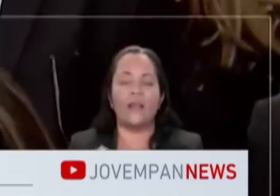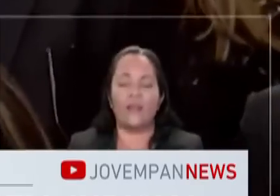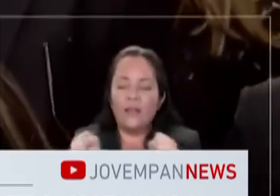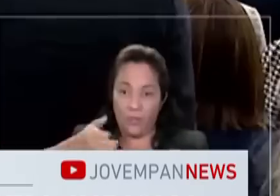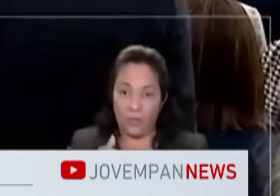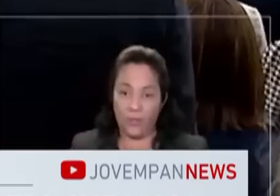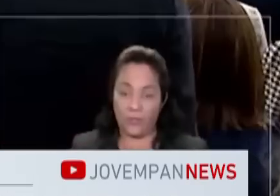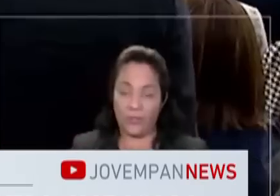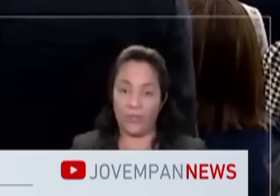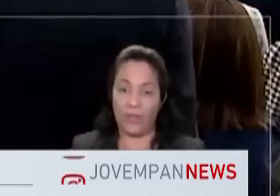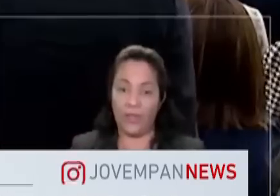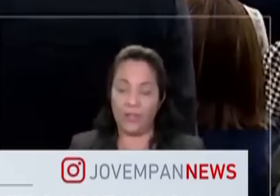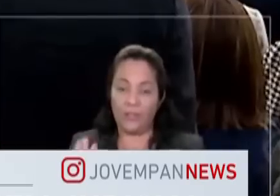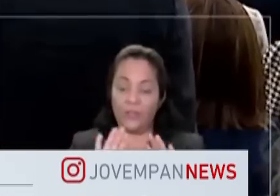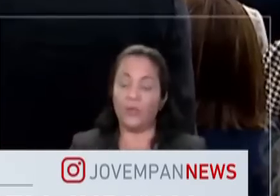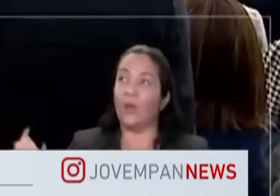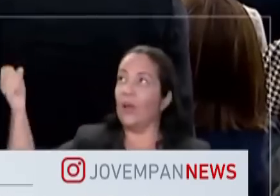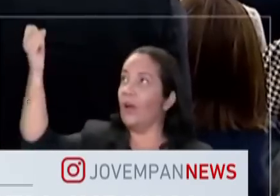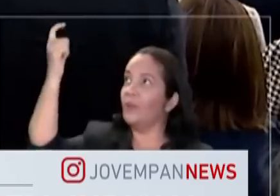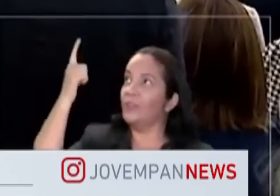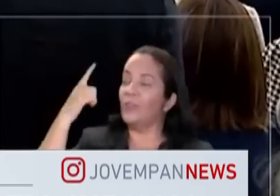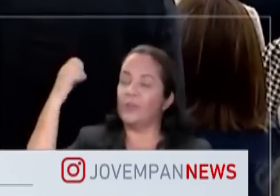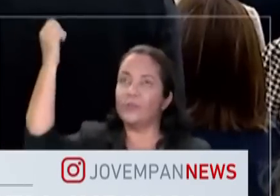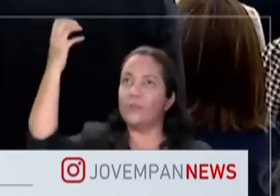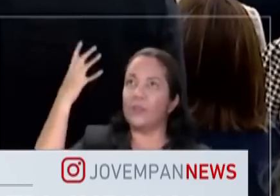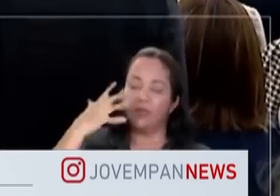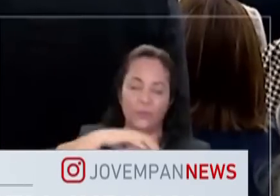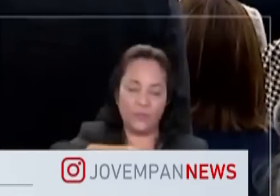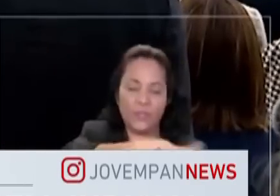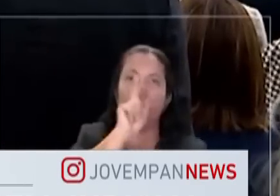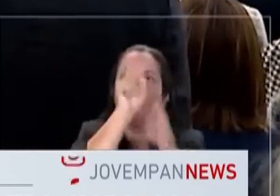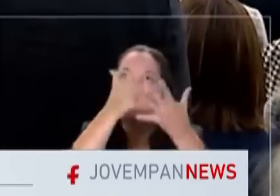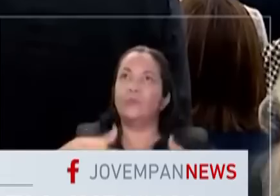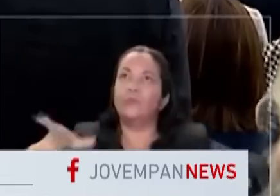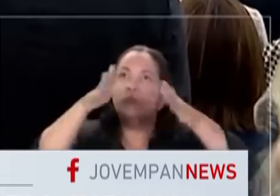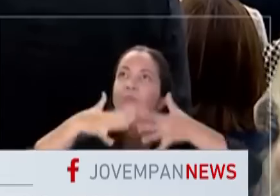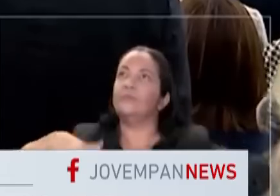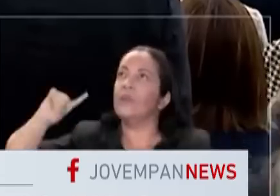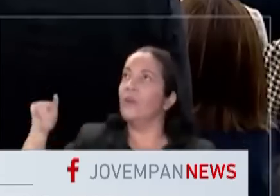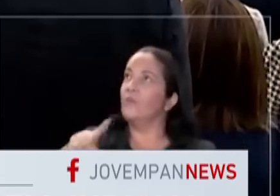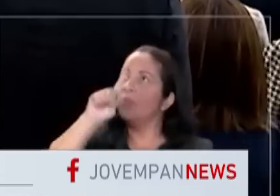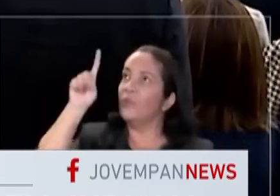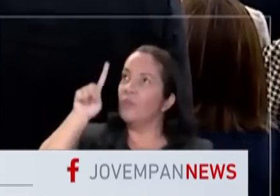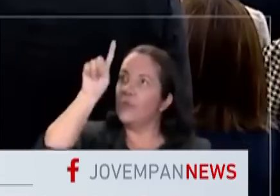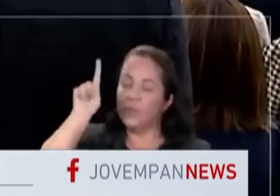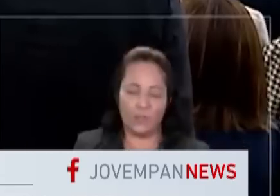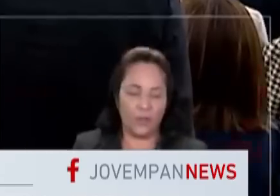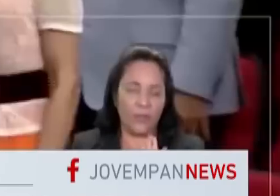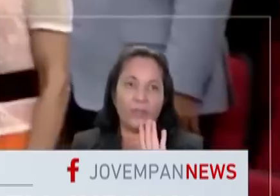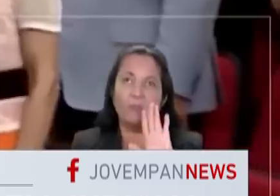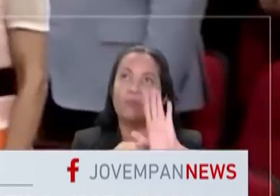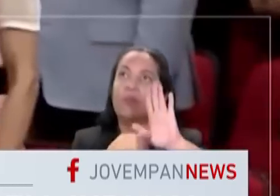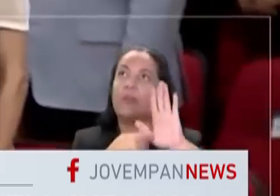de Justiça. A presidente do STF, ela também disse que o Poder Judiciário tem uma importância fundamental ao